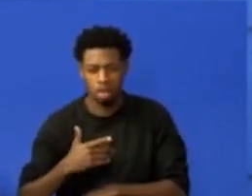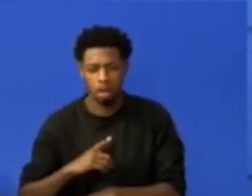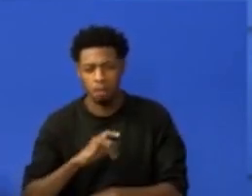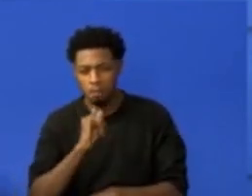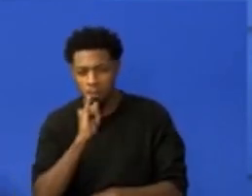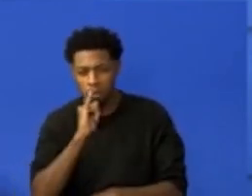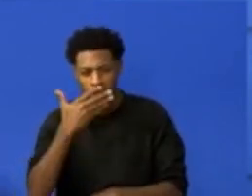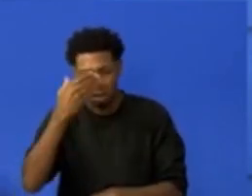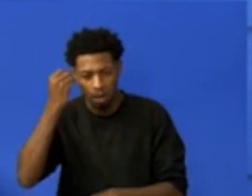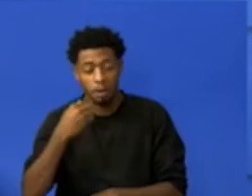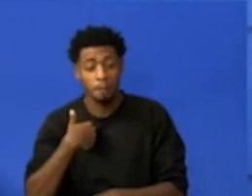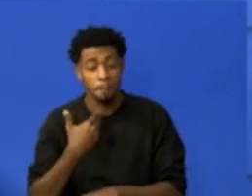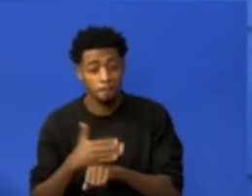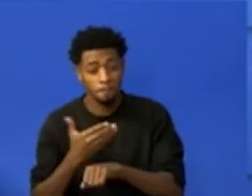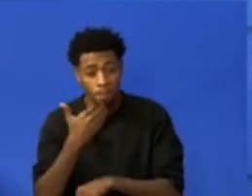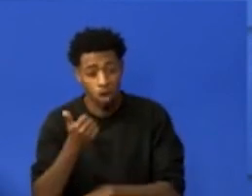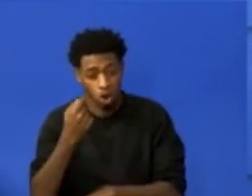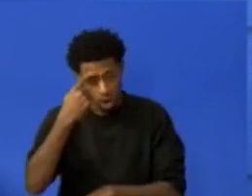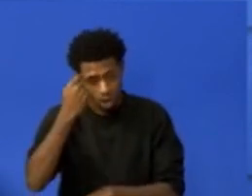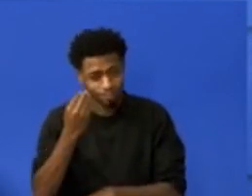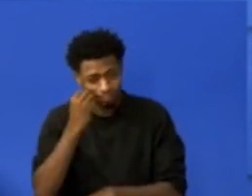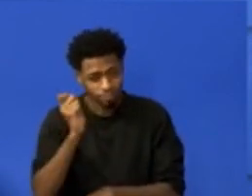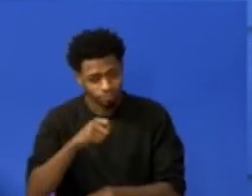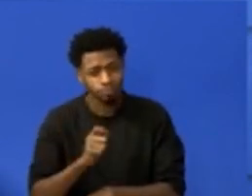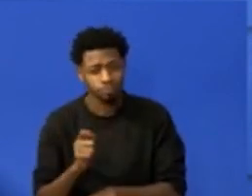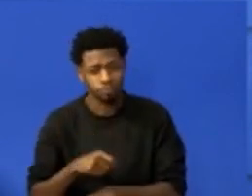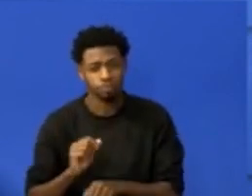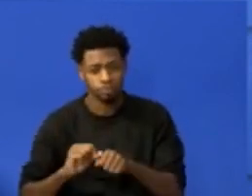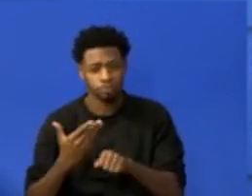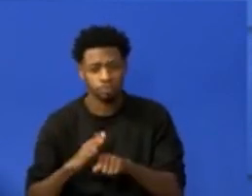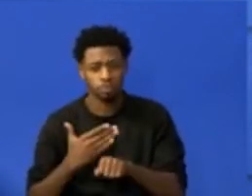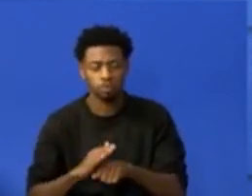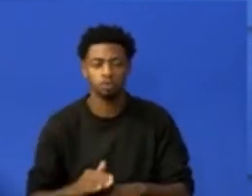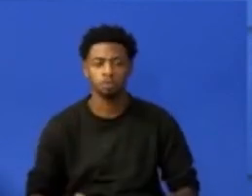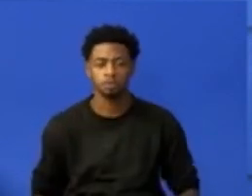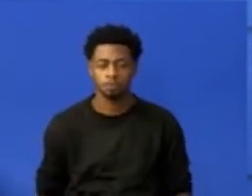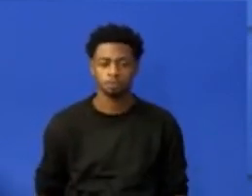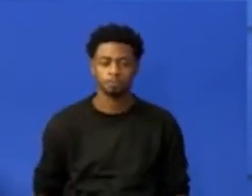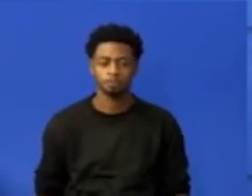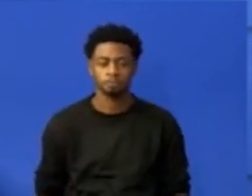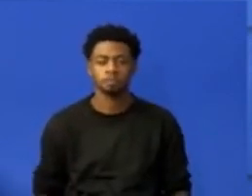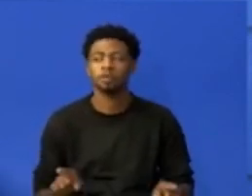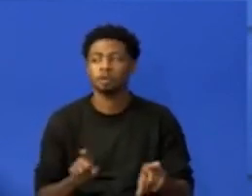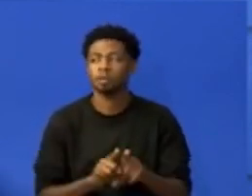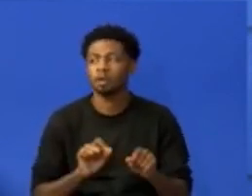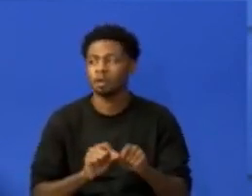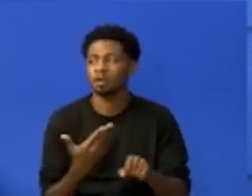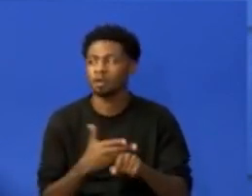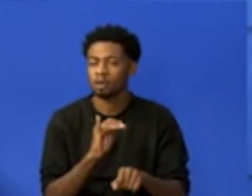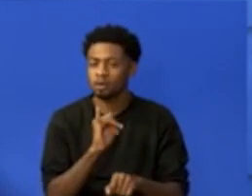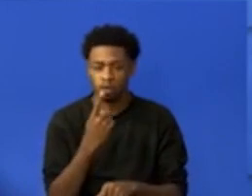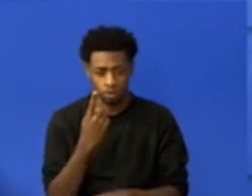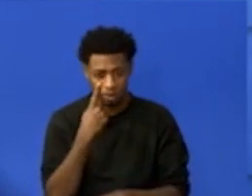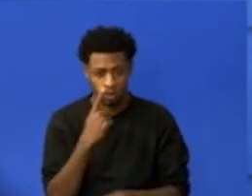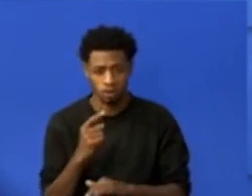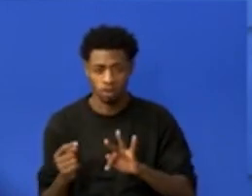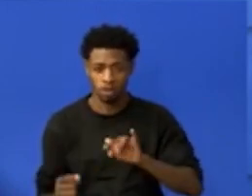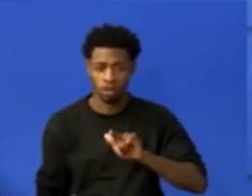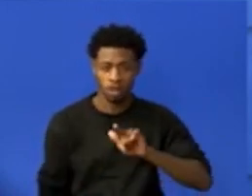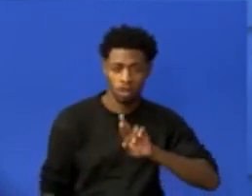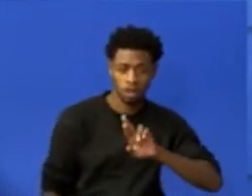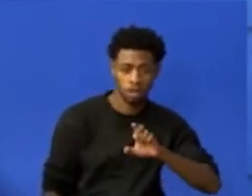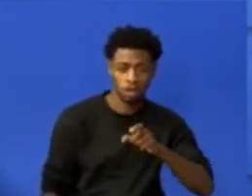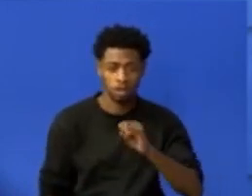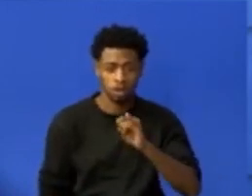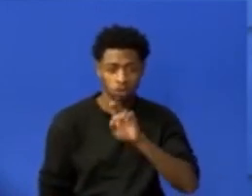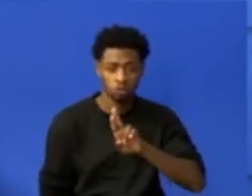a cognição e vale a pena experimentar esse tipo de treinamento. Já o treinamento com restrição de fluxo, ele pode